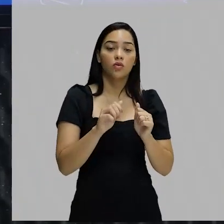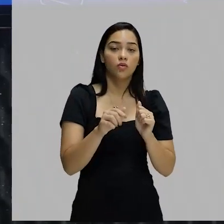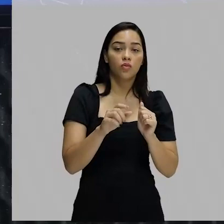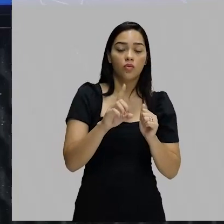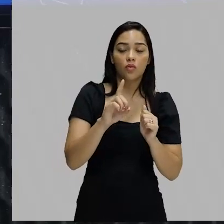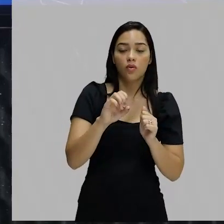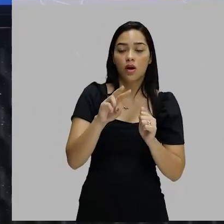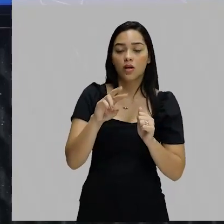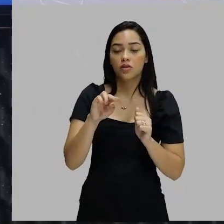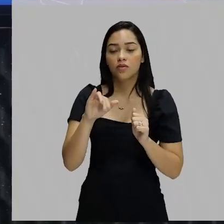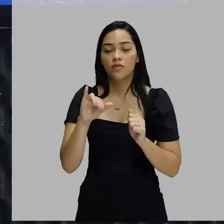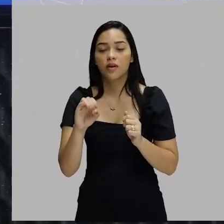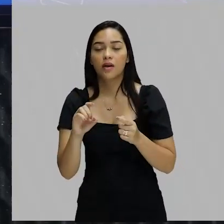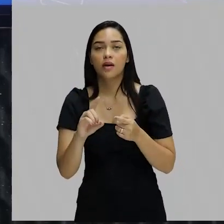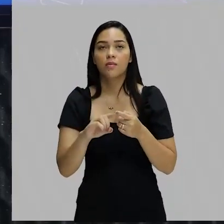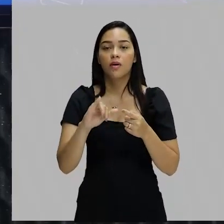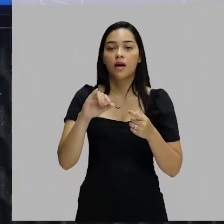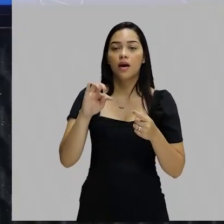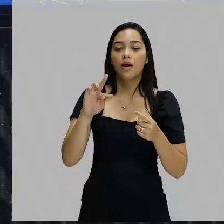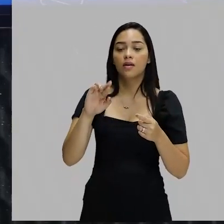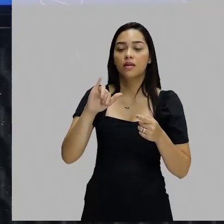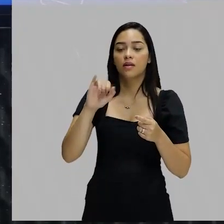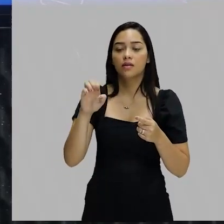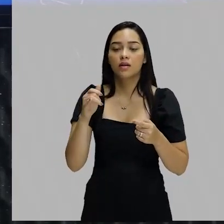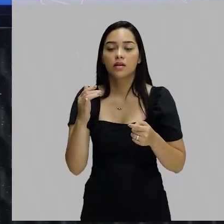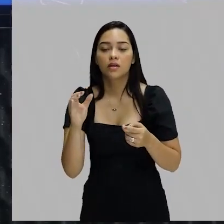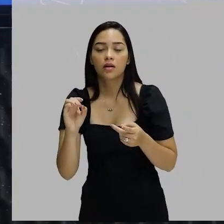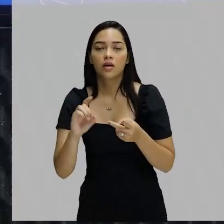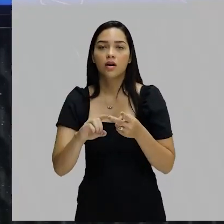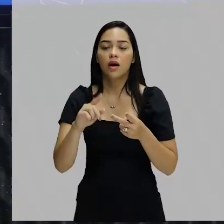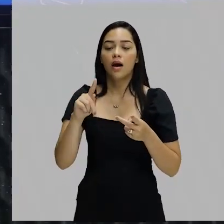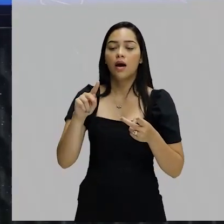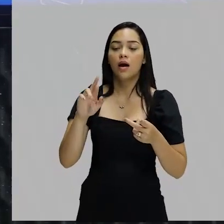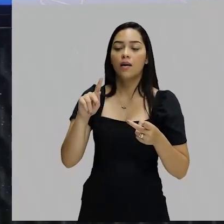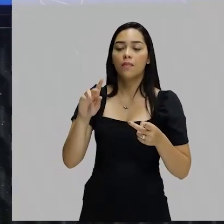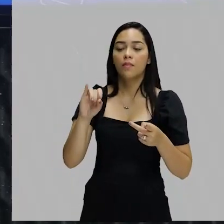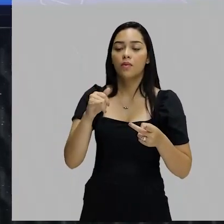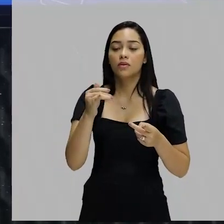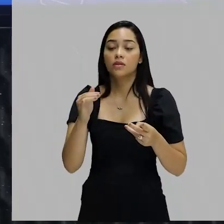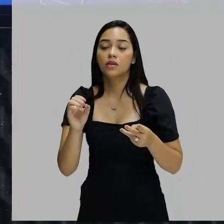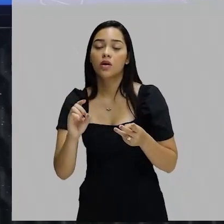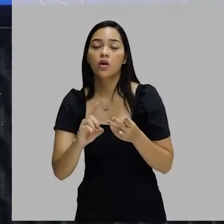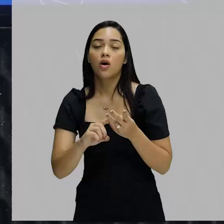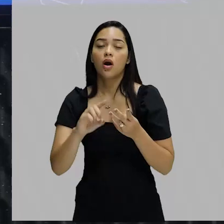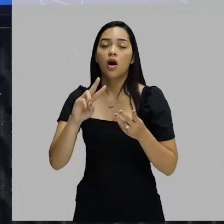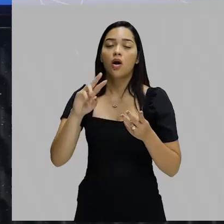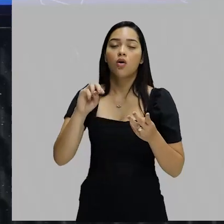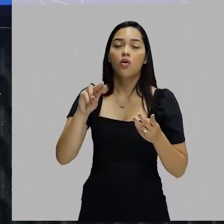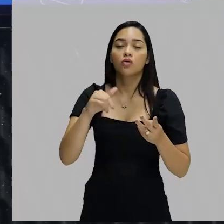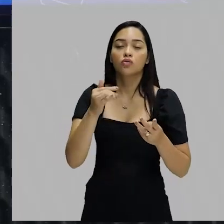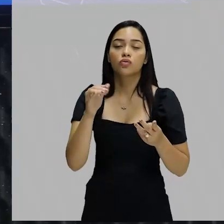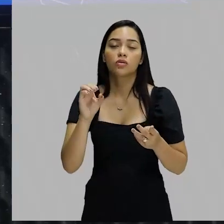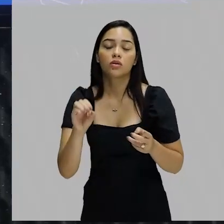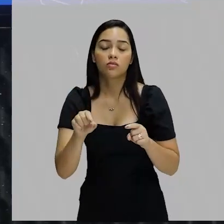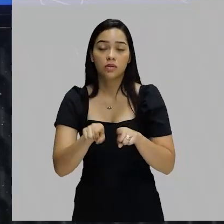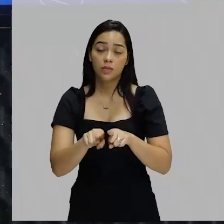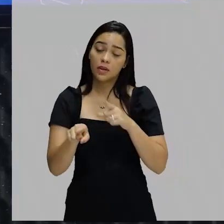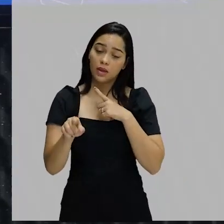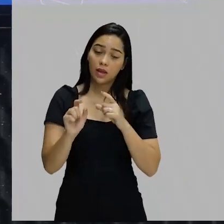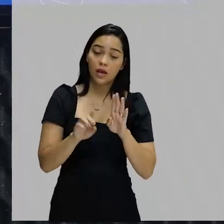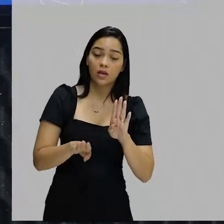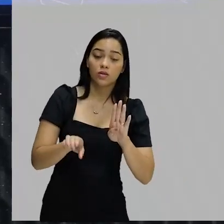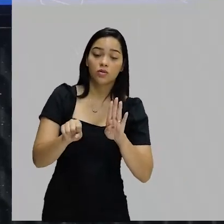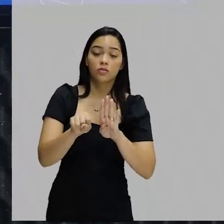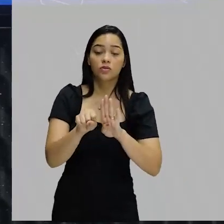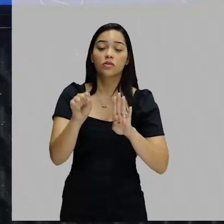advérbio, a interjeição, a conjunção, a preposição, são classes que não vão variar, né? E nós temos aí os